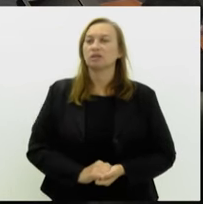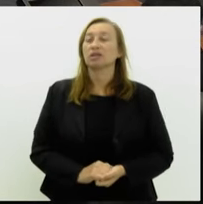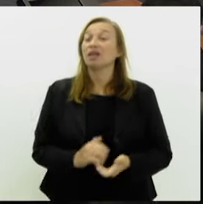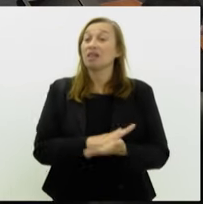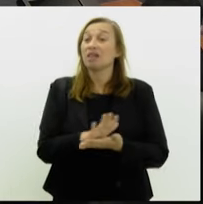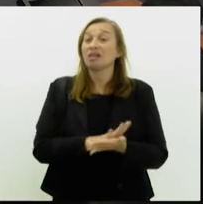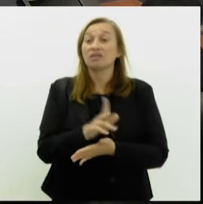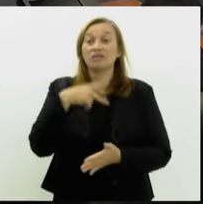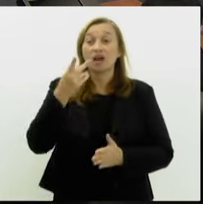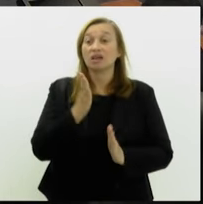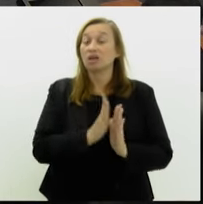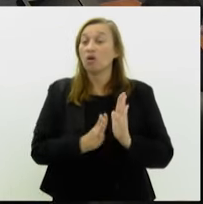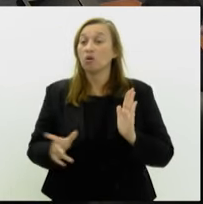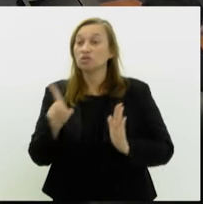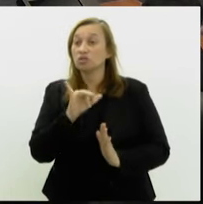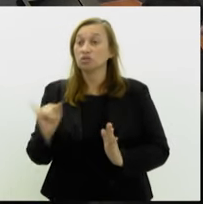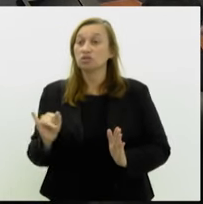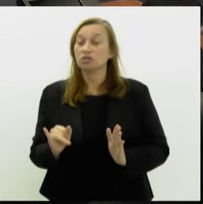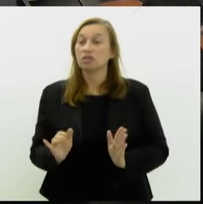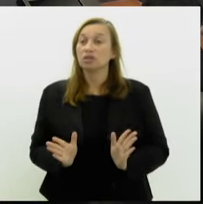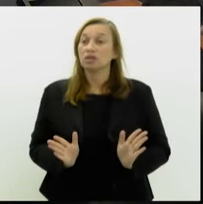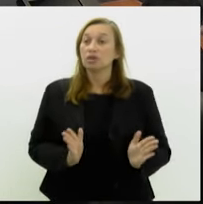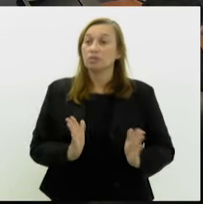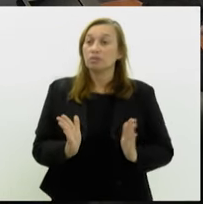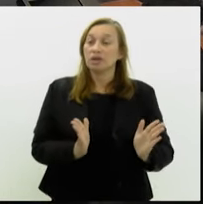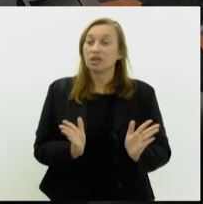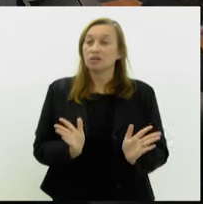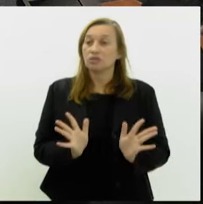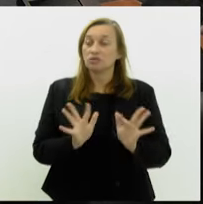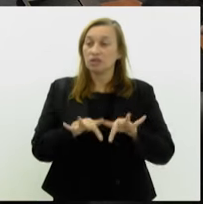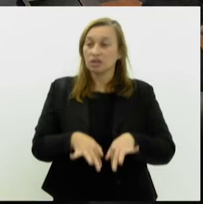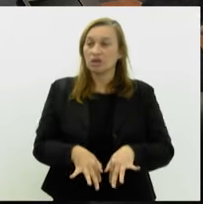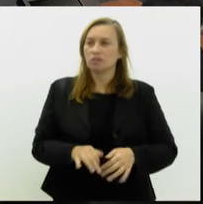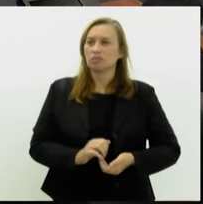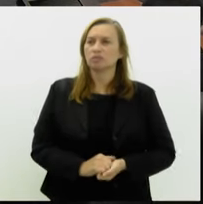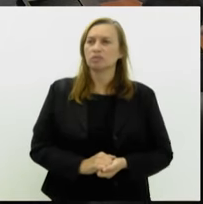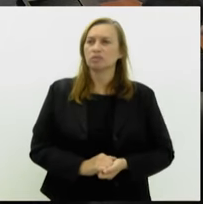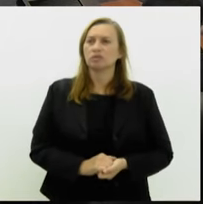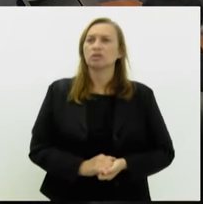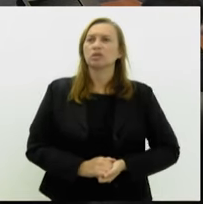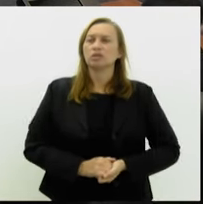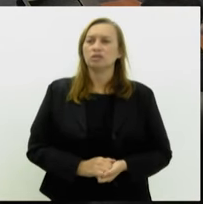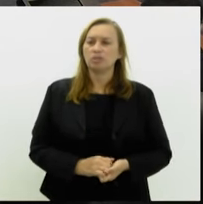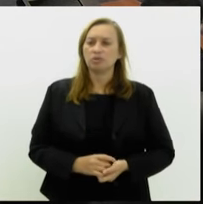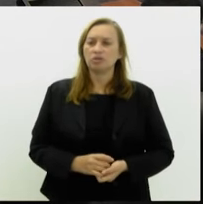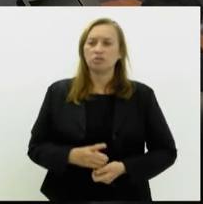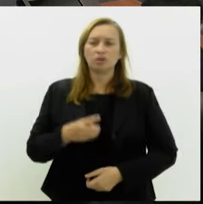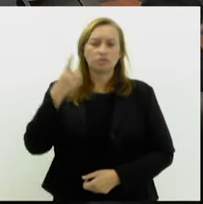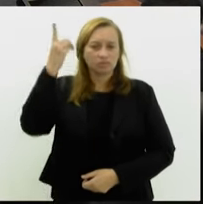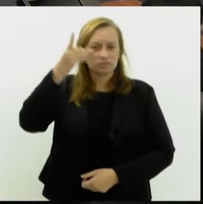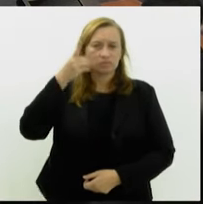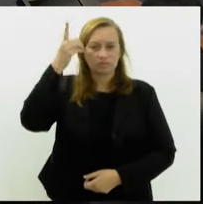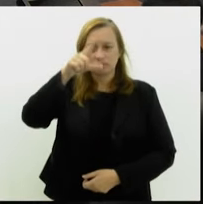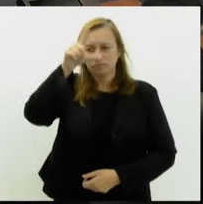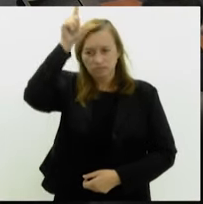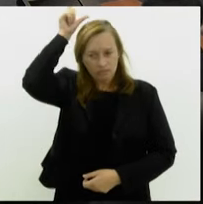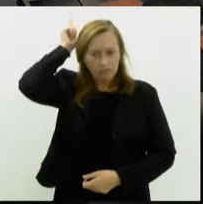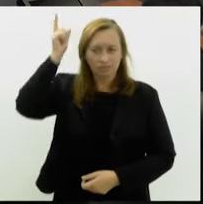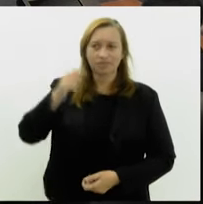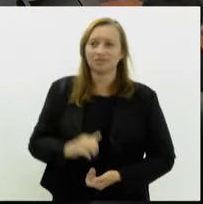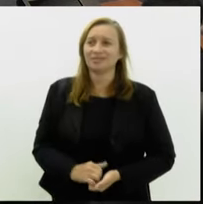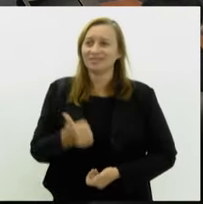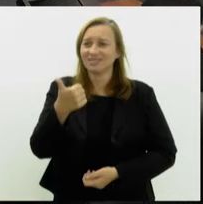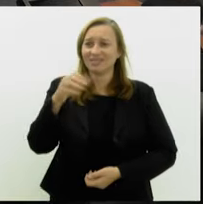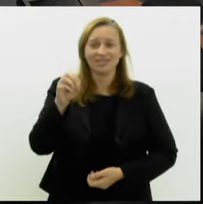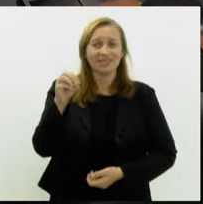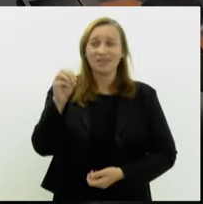Nada mais havendo a tratar na ordem do dia, passa-se ao expediente final. Com o primeiro orador inscrito, o nobre deputado Luiz Paulo, Vossa Excelência